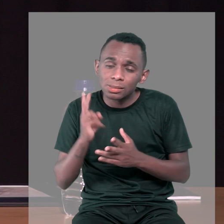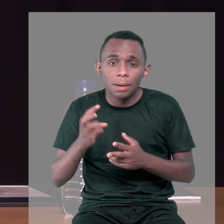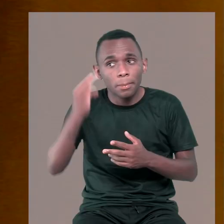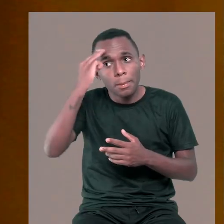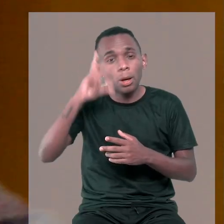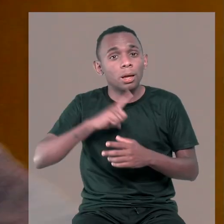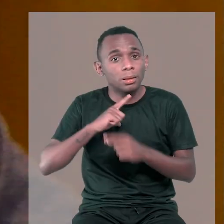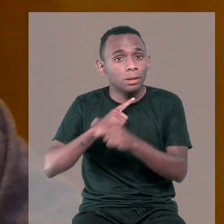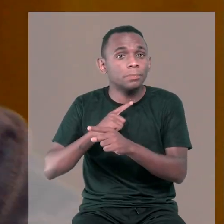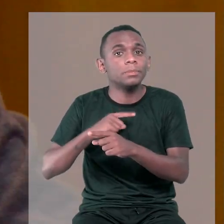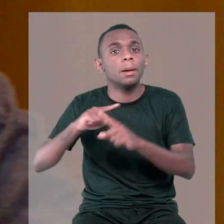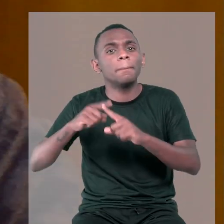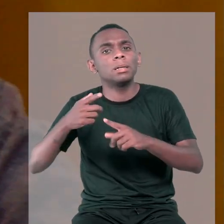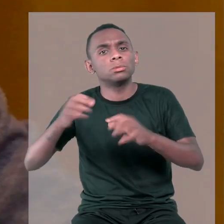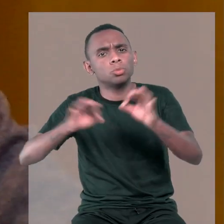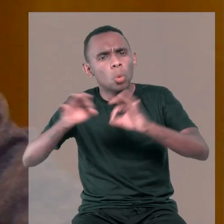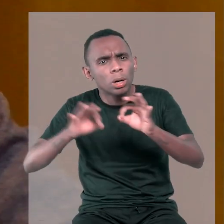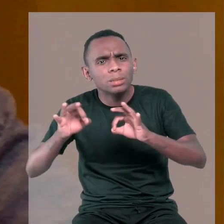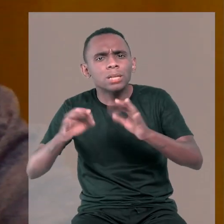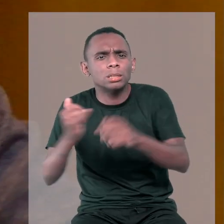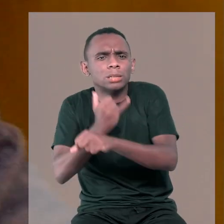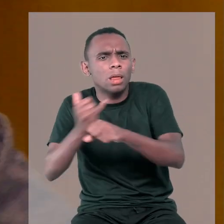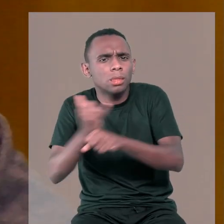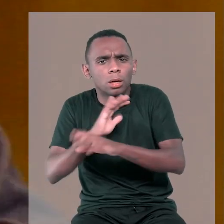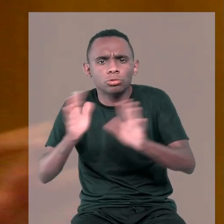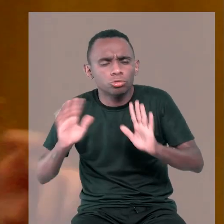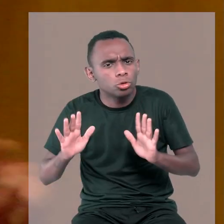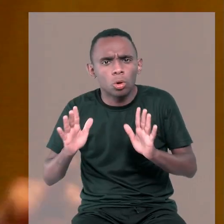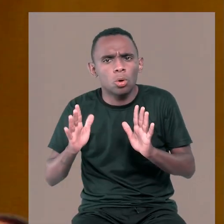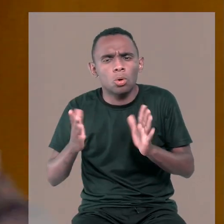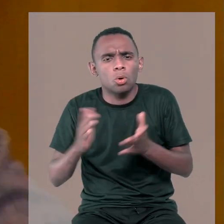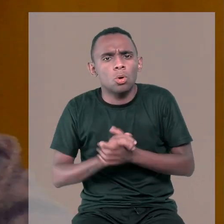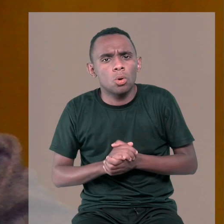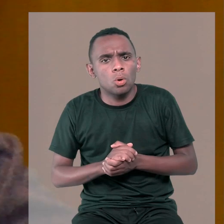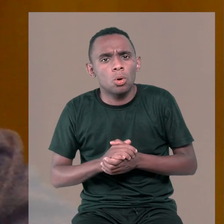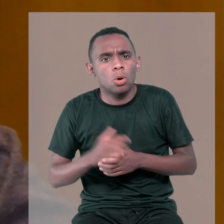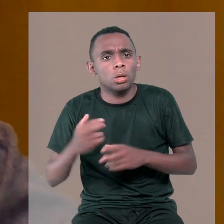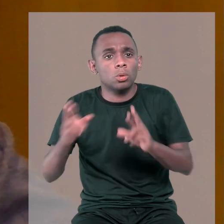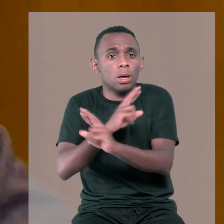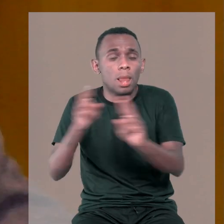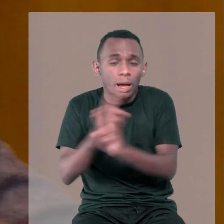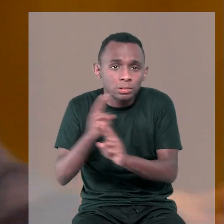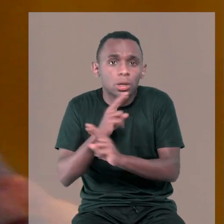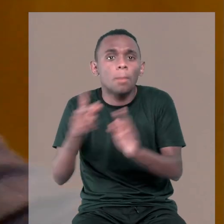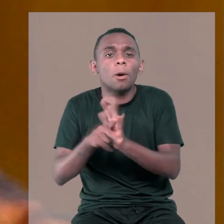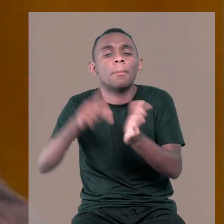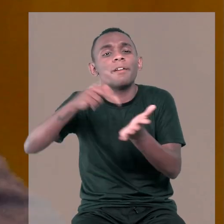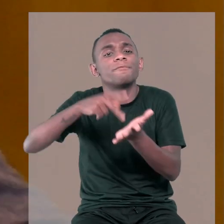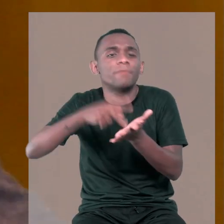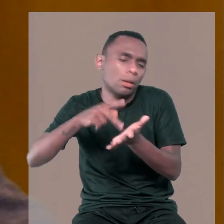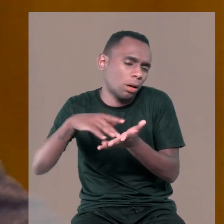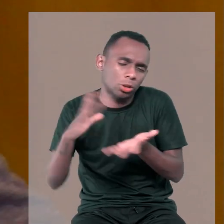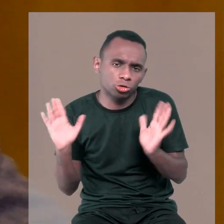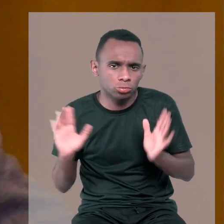obrigado pela palestra. Obrigado. Muito obrigado. Eu vou fazer duas questões no seu objetivo, talvez voltando um pouco, e